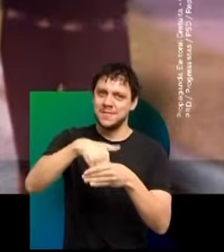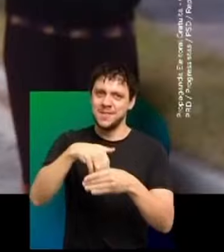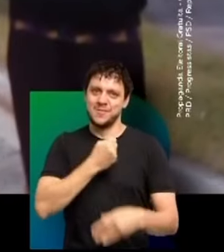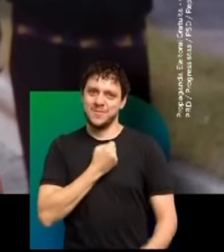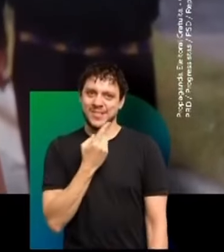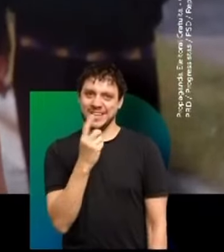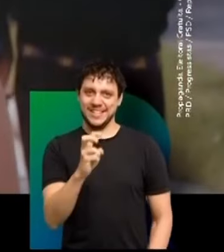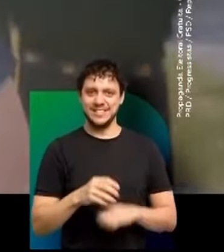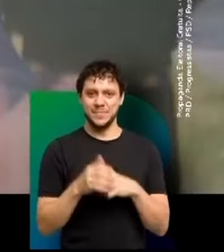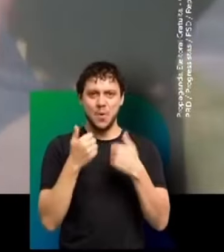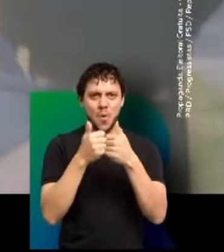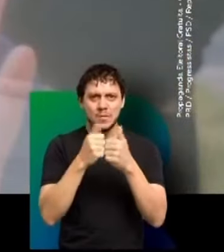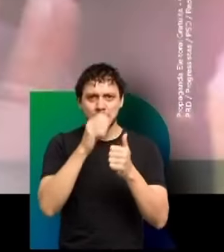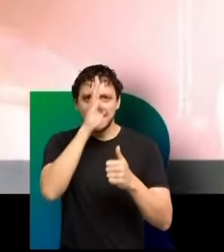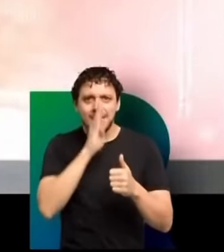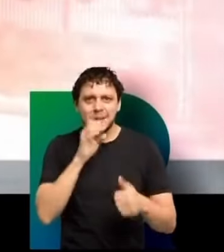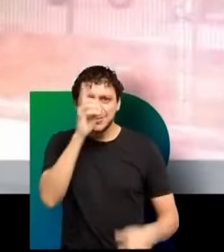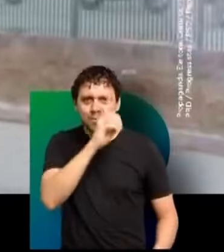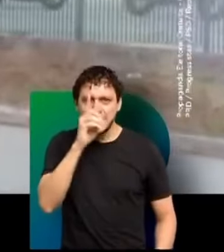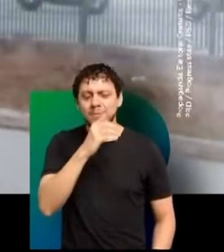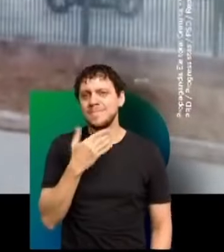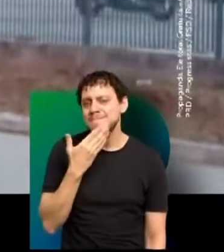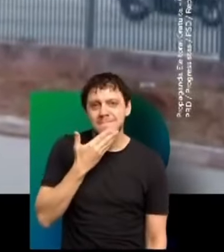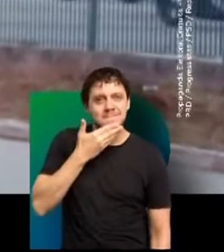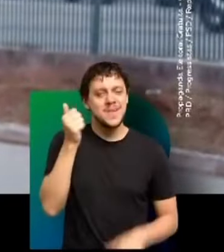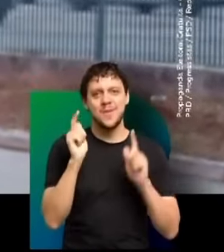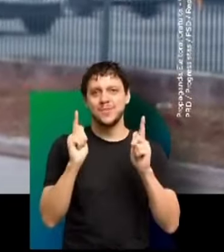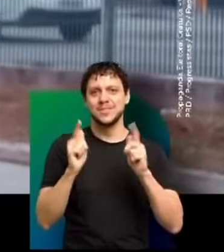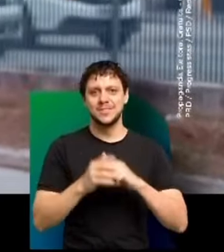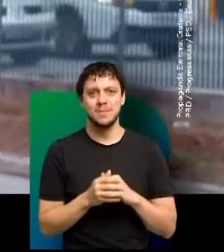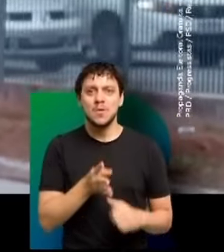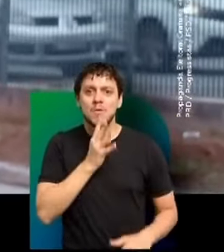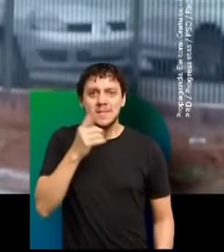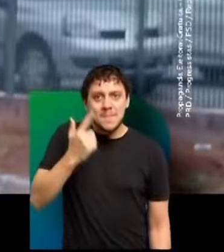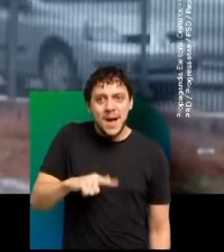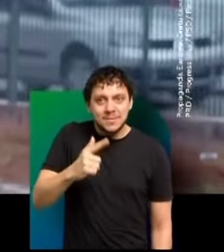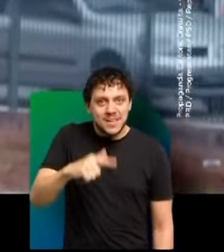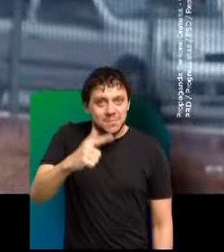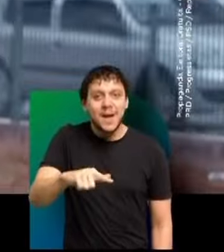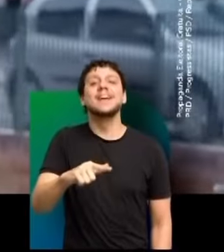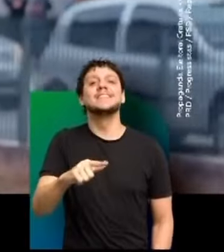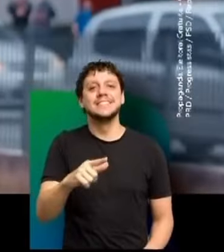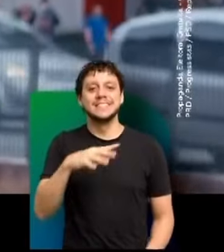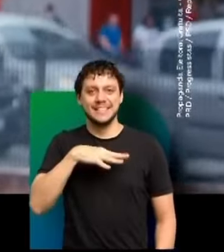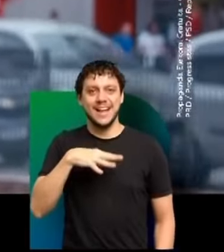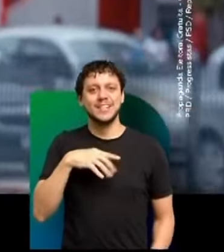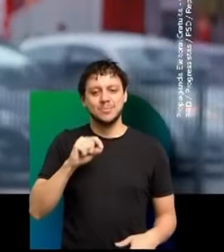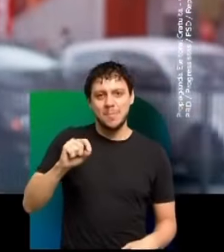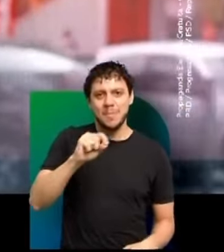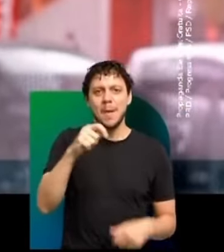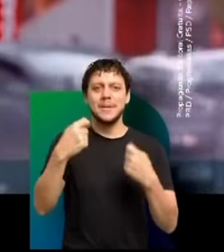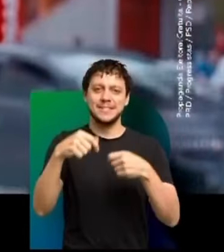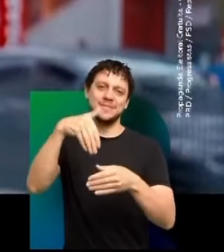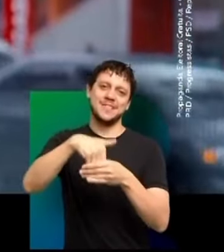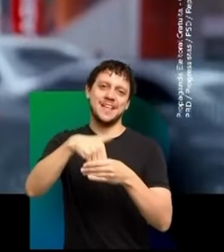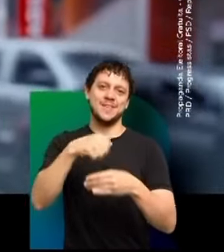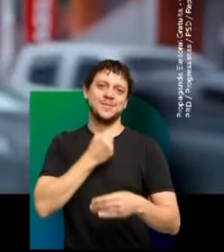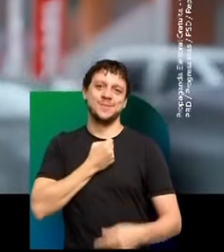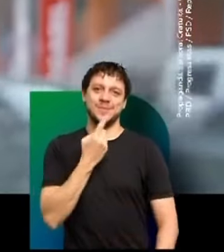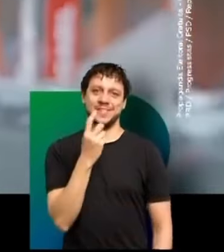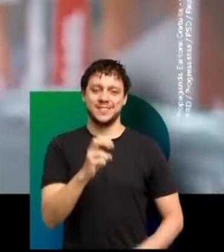pessoas conquistem esse sonho, vote 15. Andar de ônibus de graça aos domingos é a melhor petição. E para conhecer cada vez mais nossa cidade,